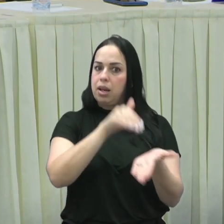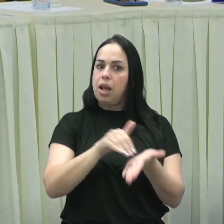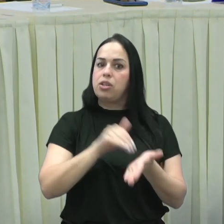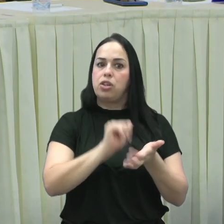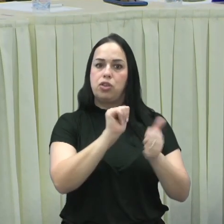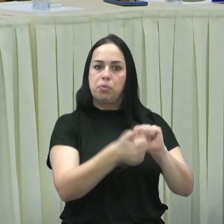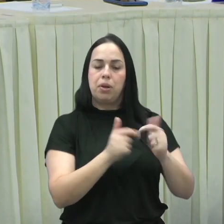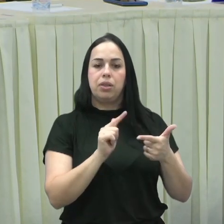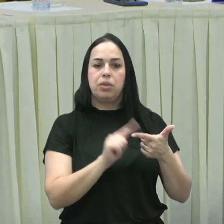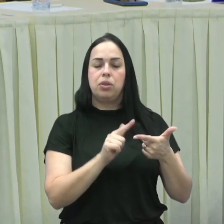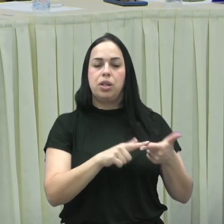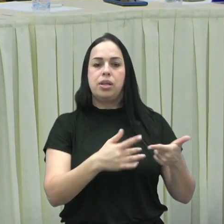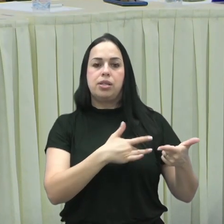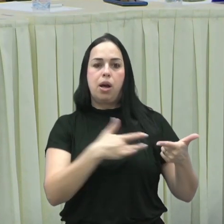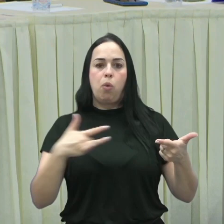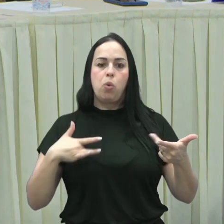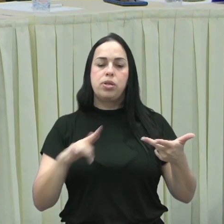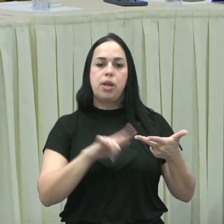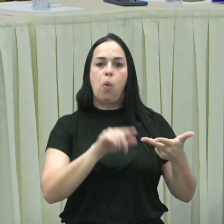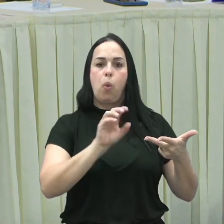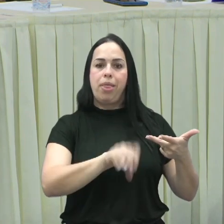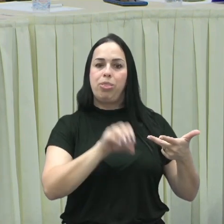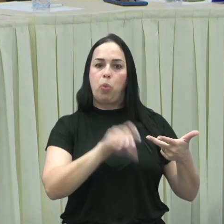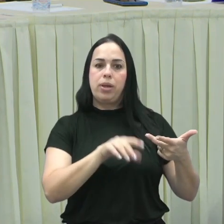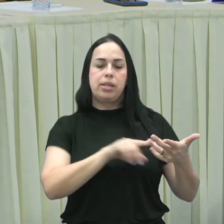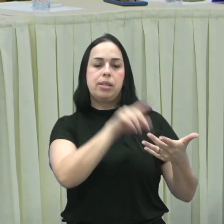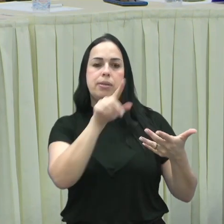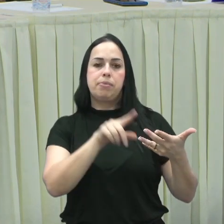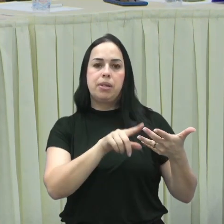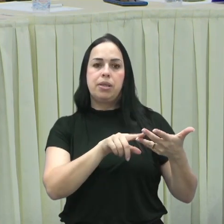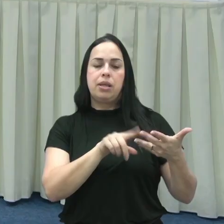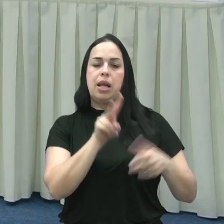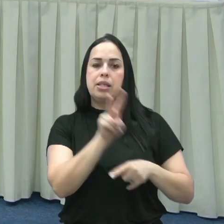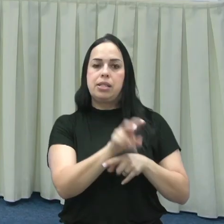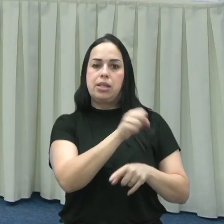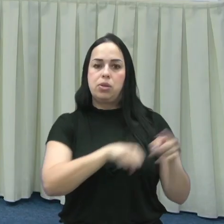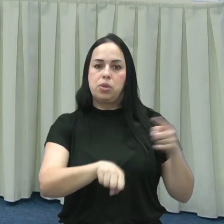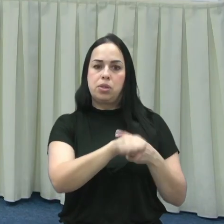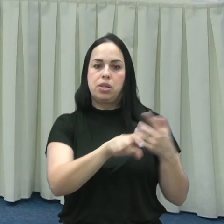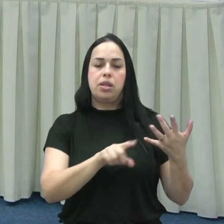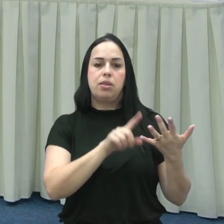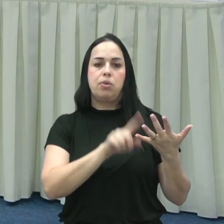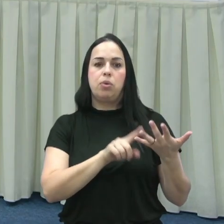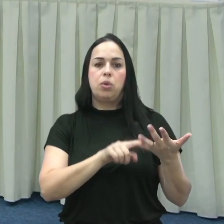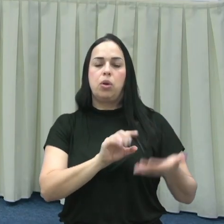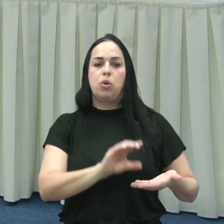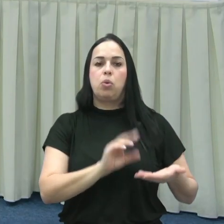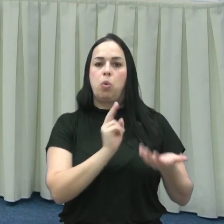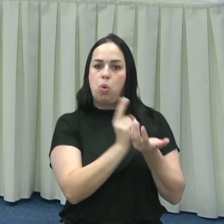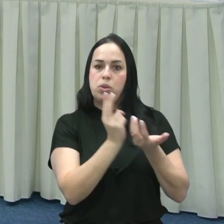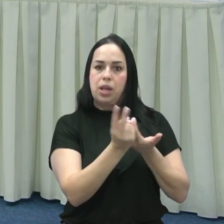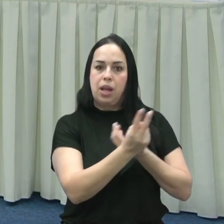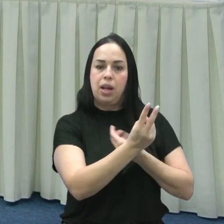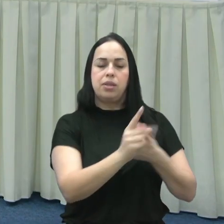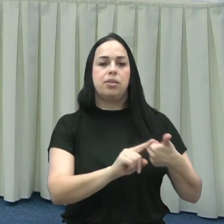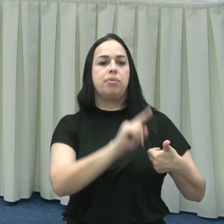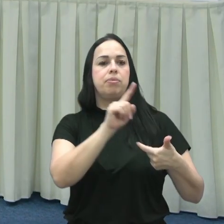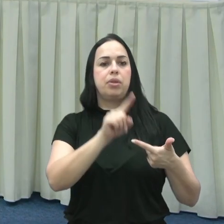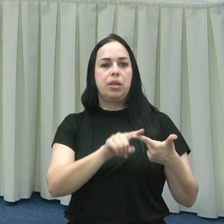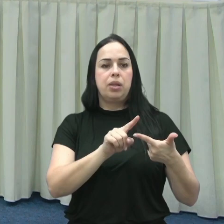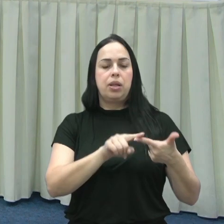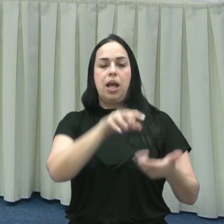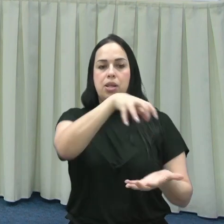das secretarias de Esporte, Saúde, Educação, Assistência Social, Conselho